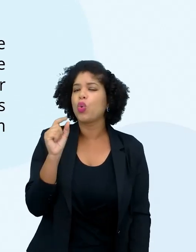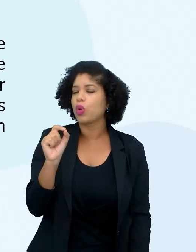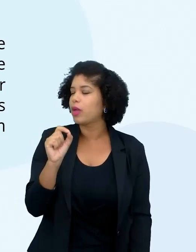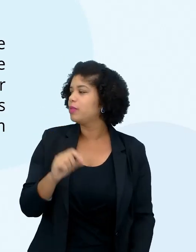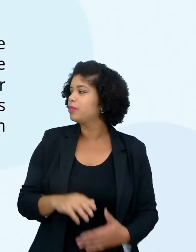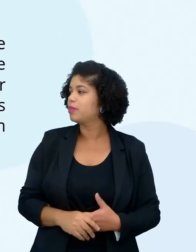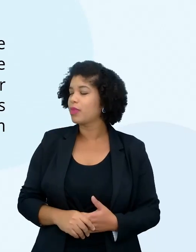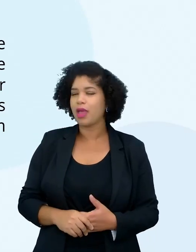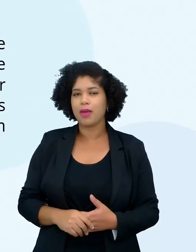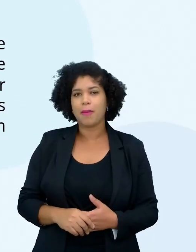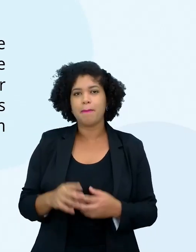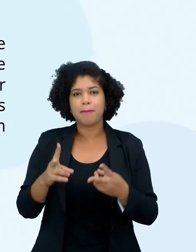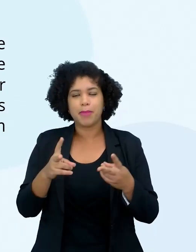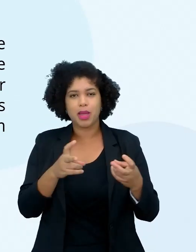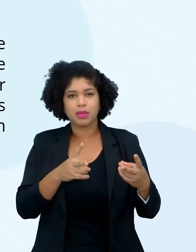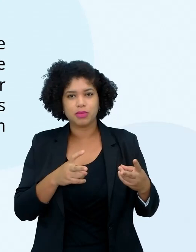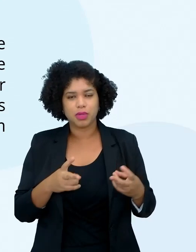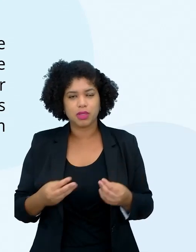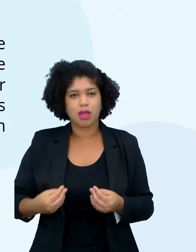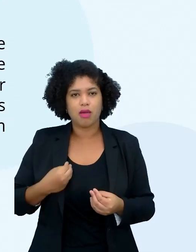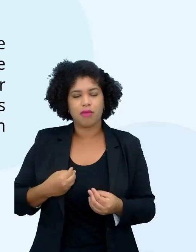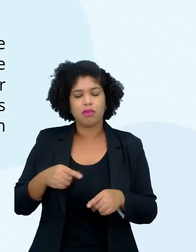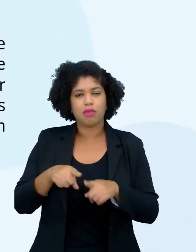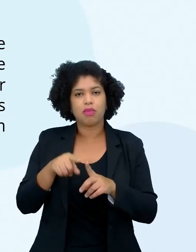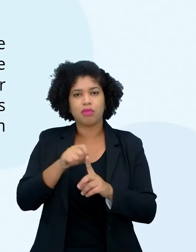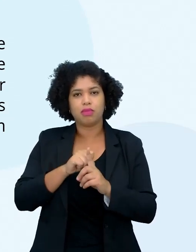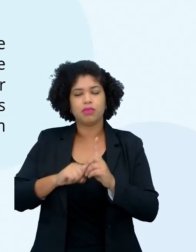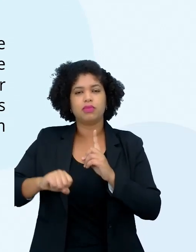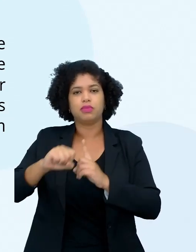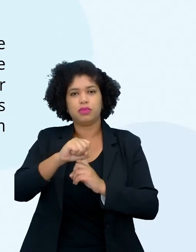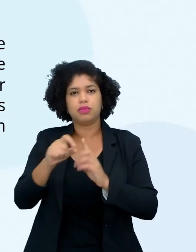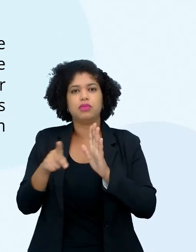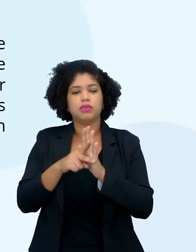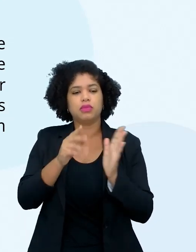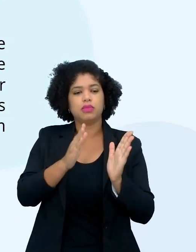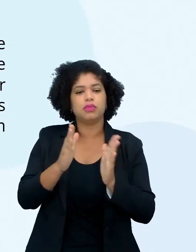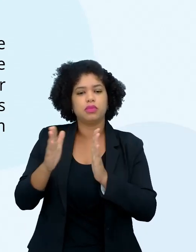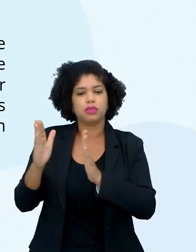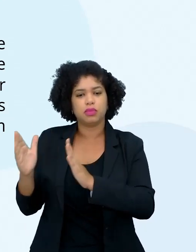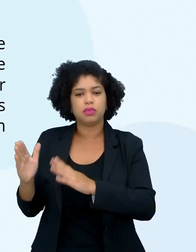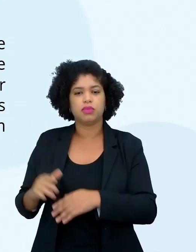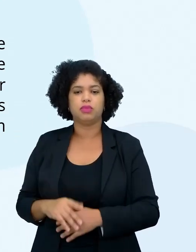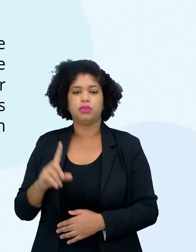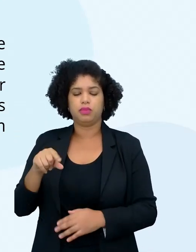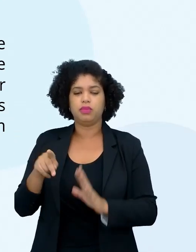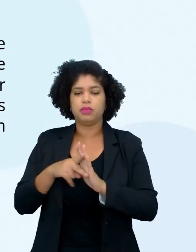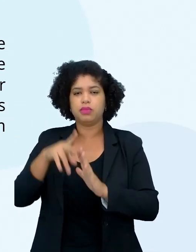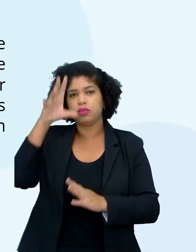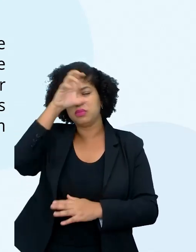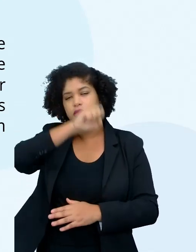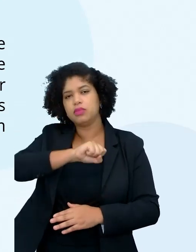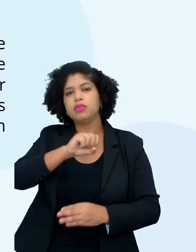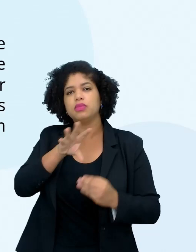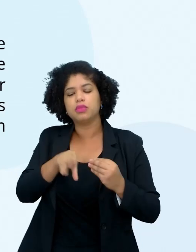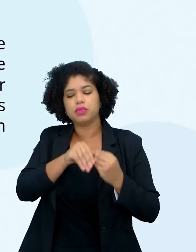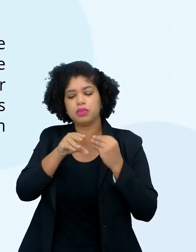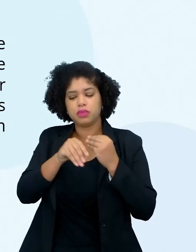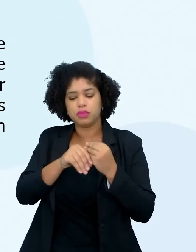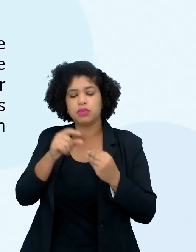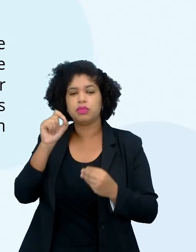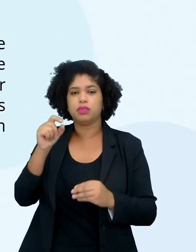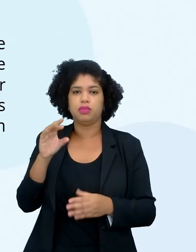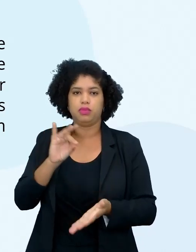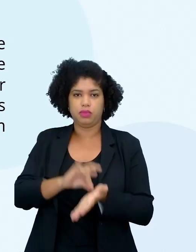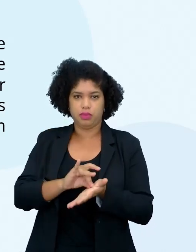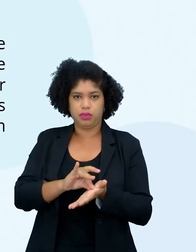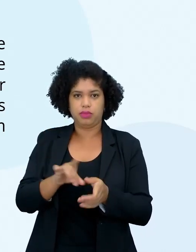construídos sobre o mundo físico, social, cultural e digital. Para o quê, né? Para entender e explicar a realidade,